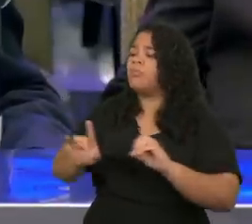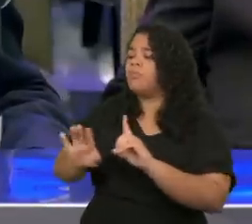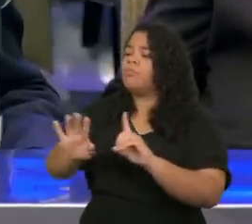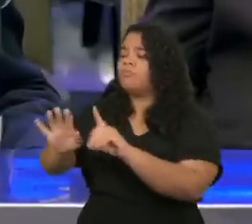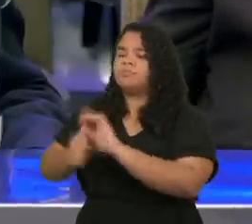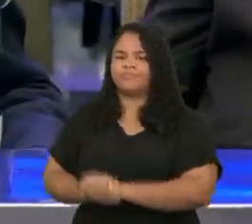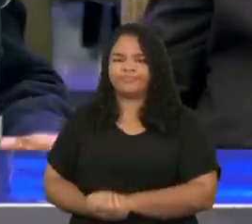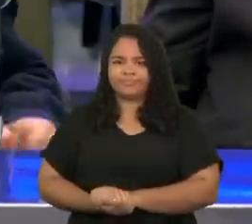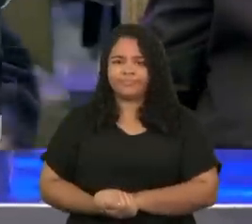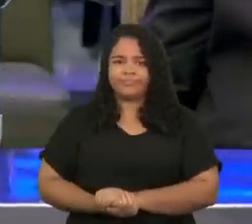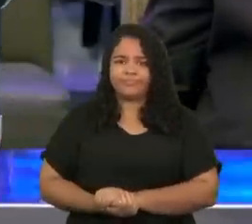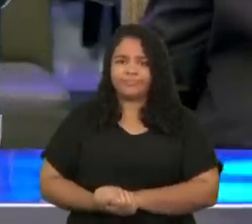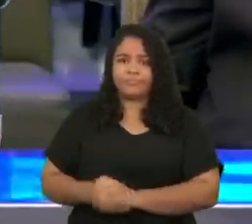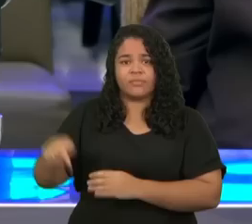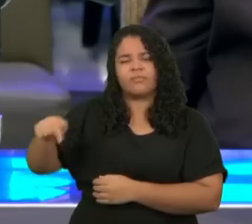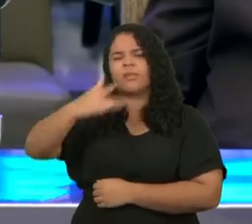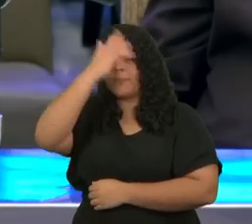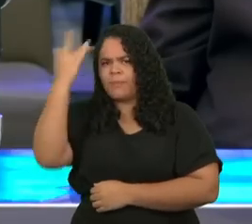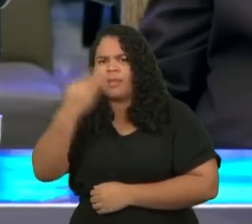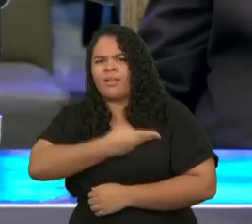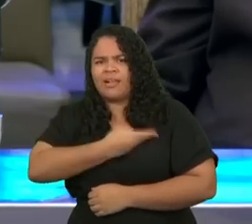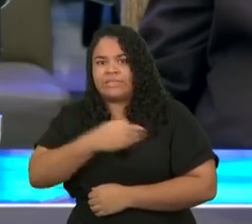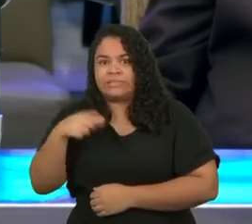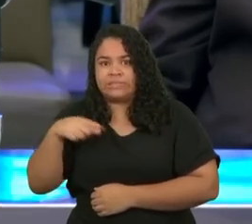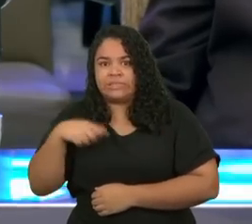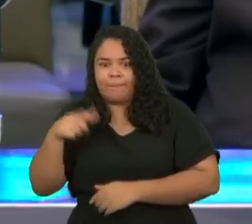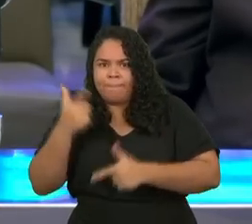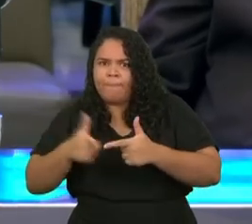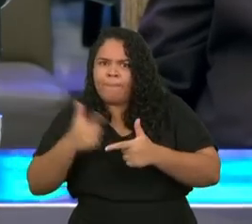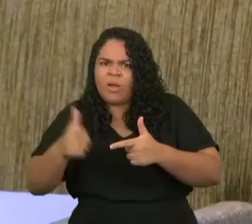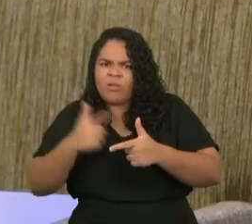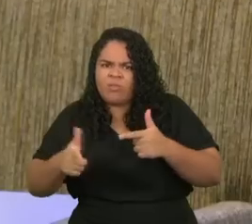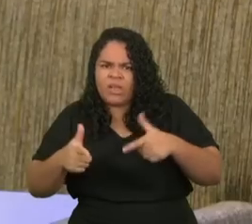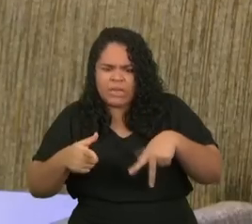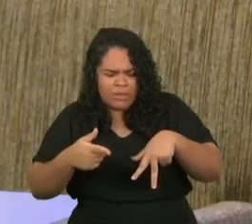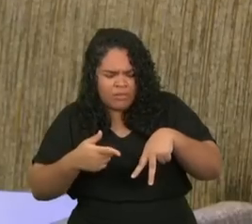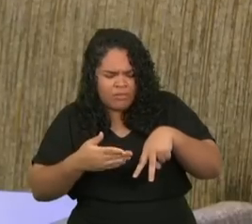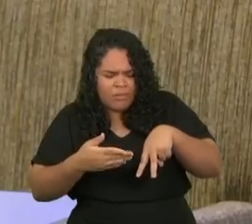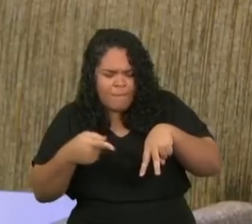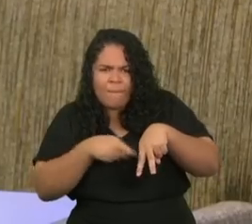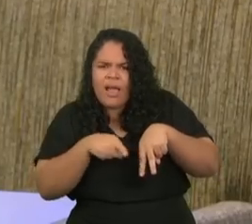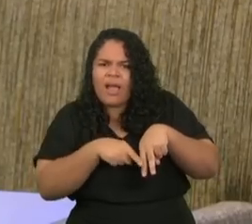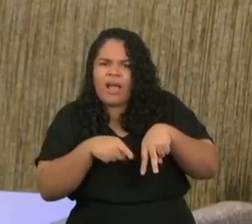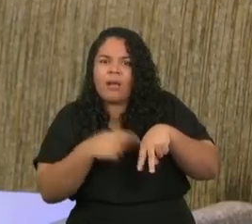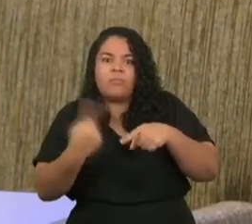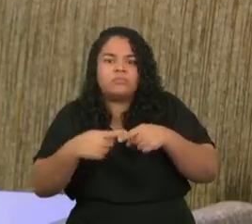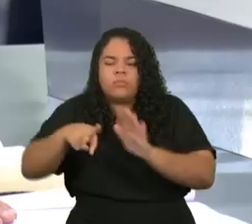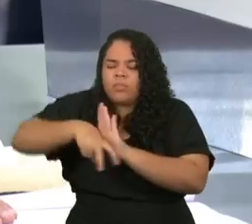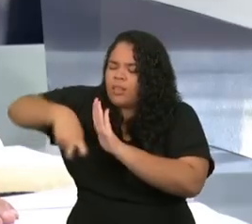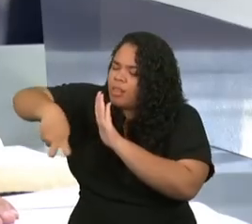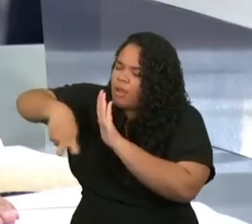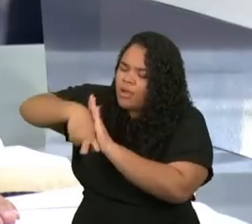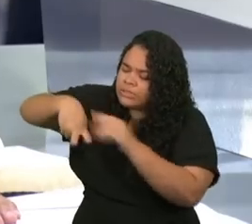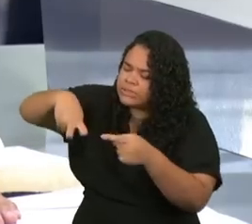almofadinhas assim dois travesseriam amarrado no joelho e ele me botavam lá e